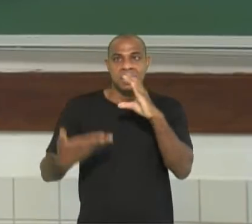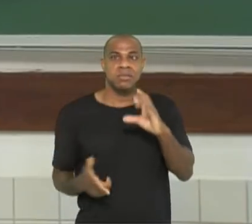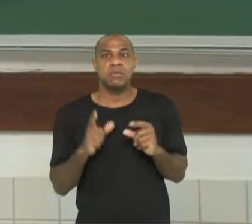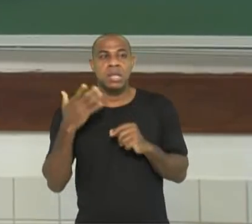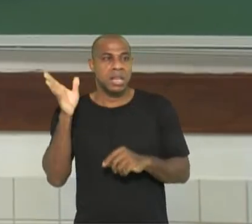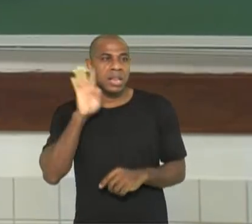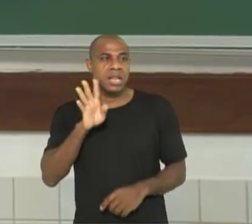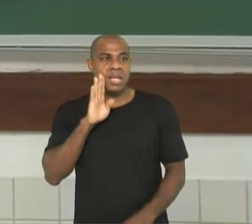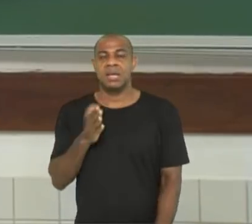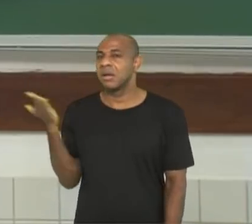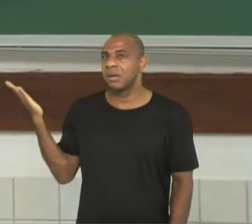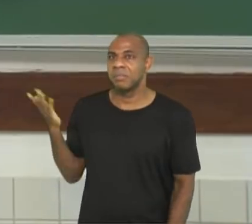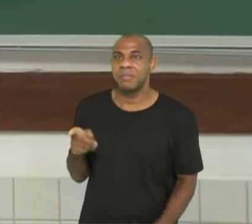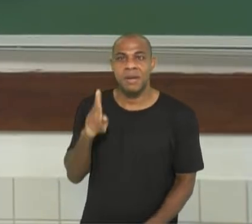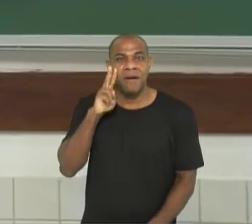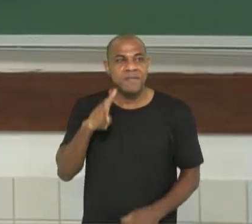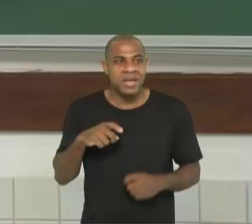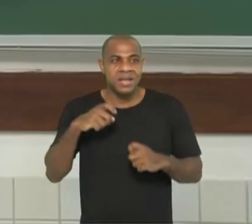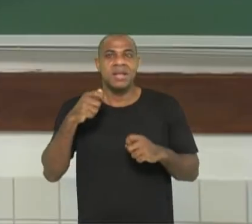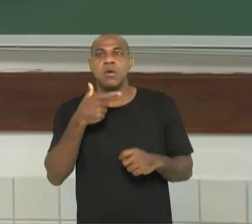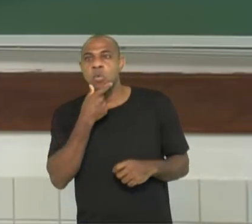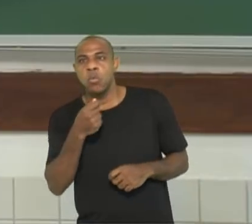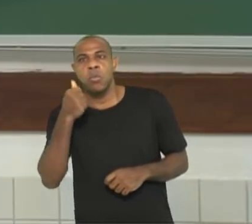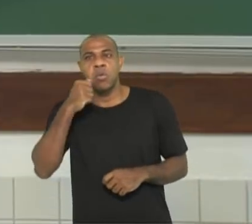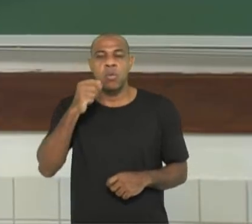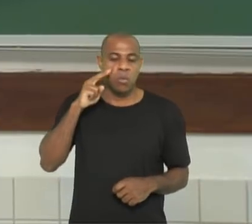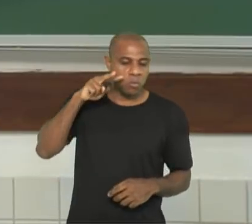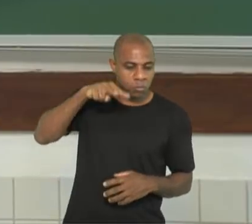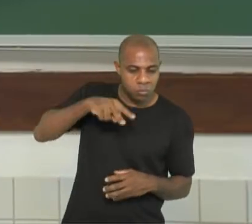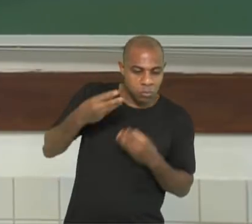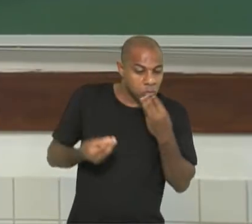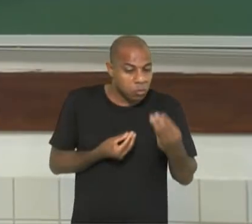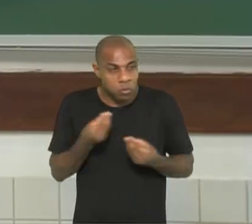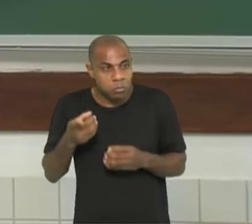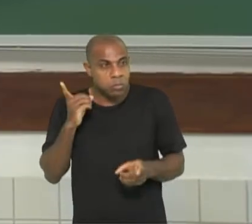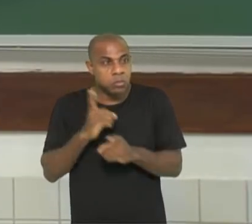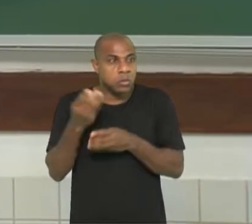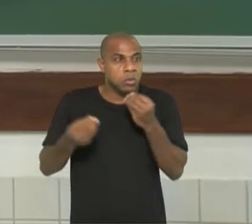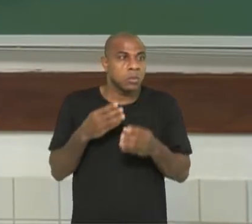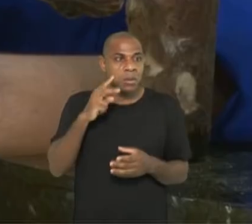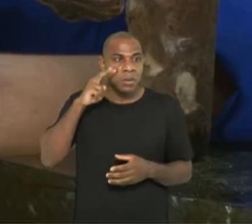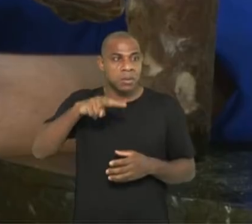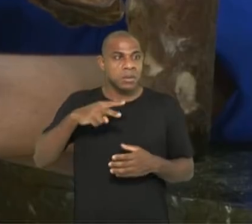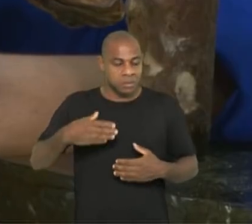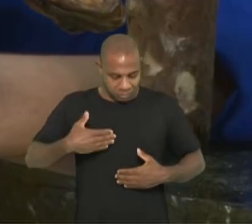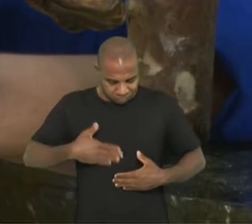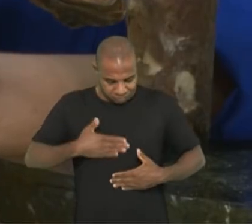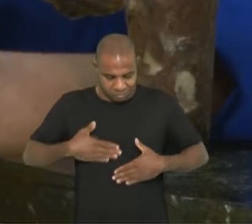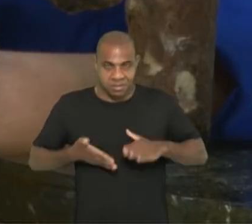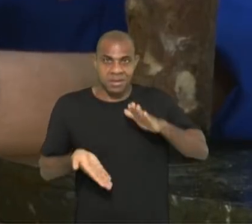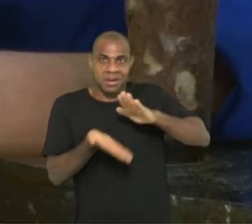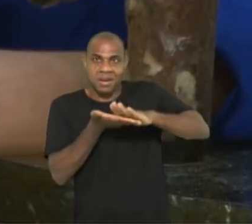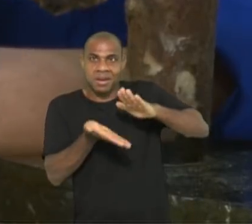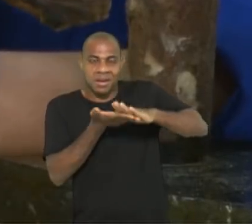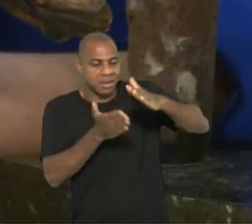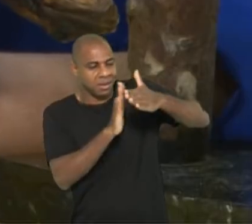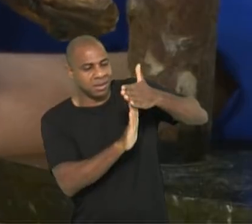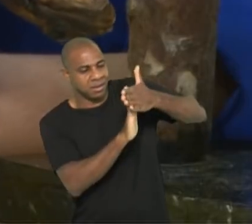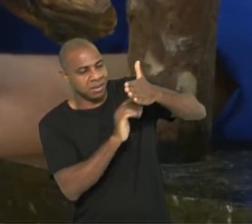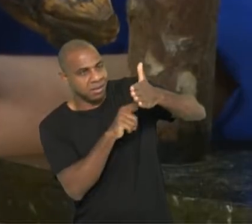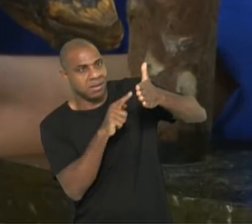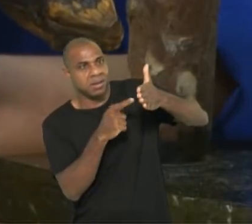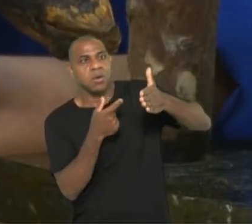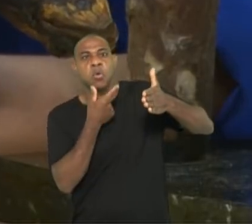para a gente saber o sexo do jabuti, se ele é fêmea ou se ele é macho, nós analisamos aqui, ó, a parte de baixo do corpo deles.